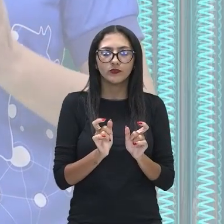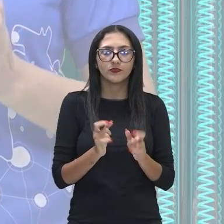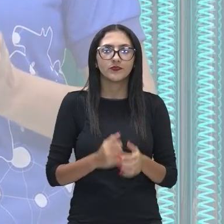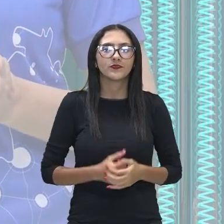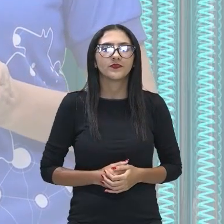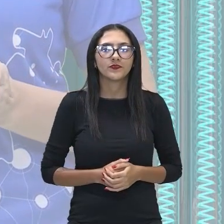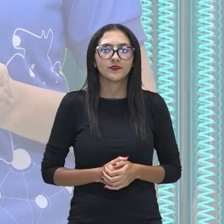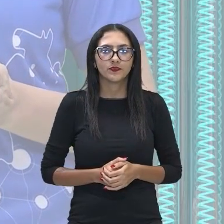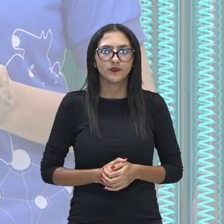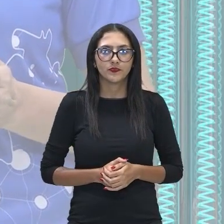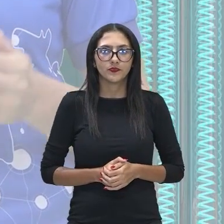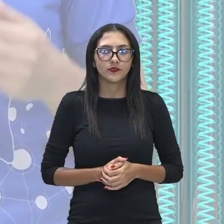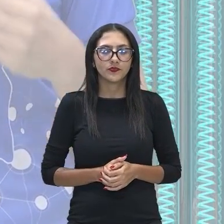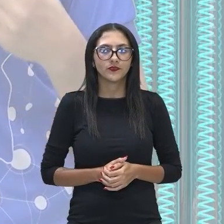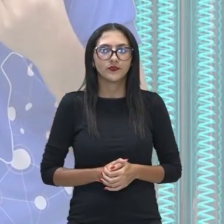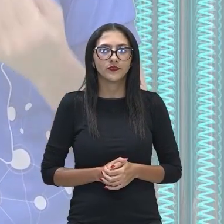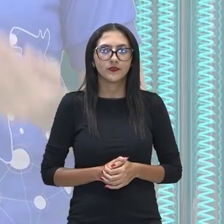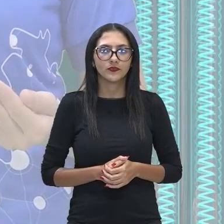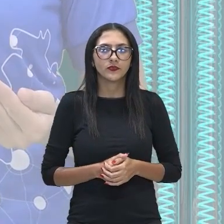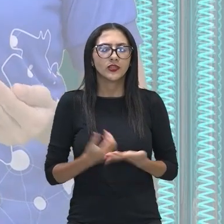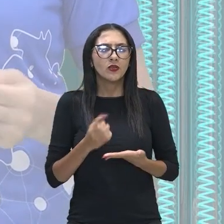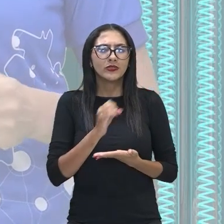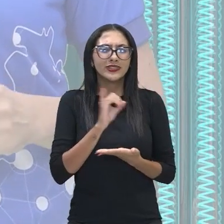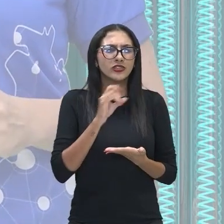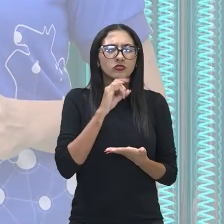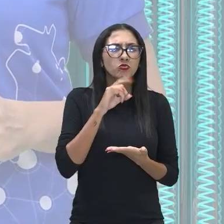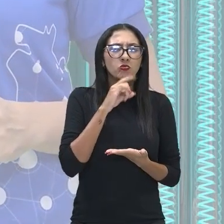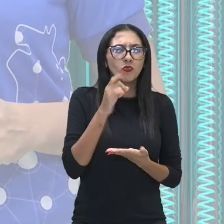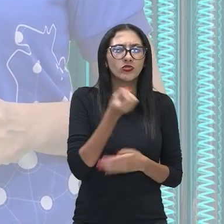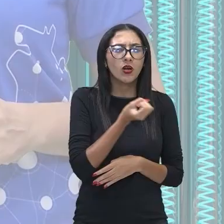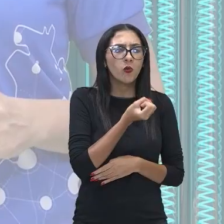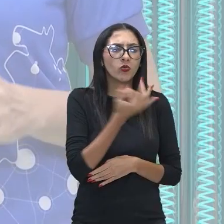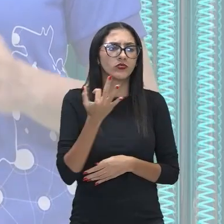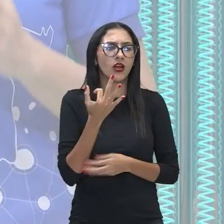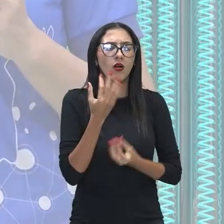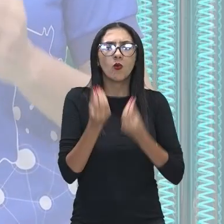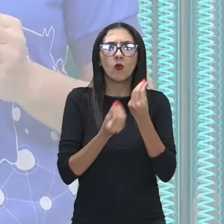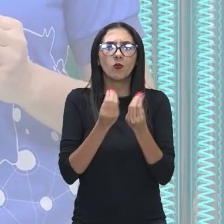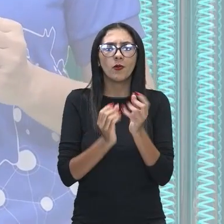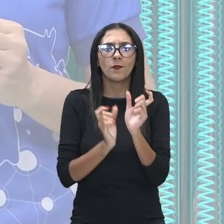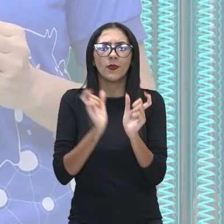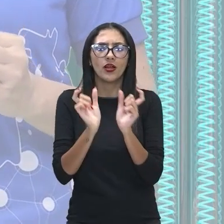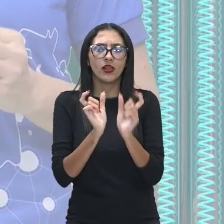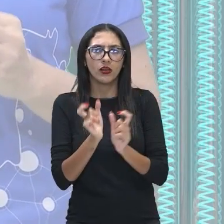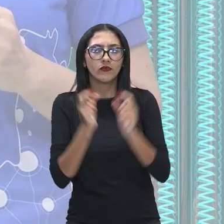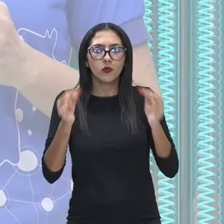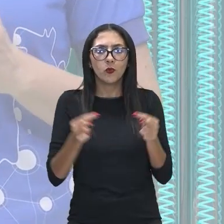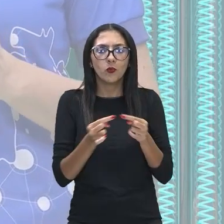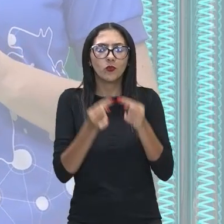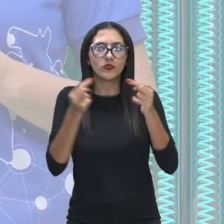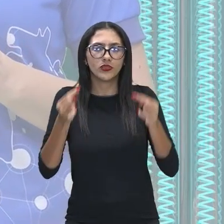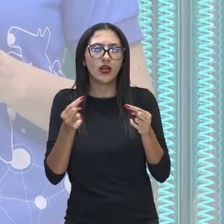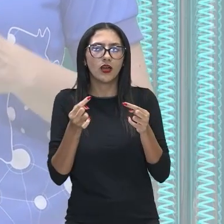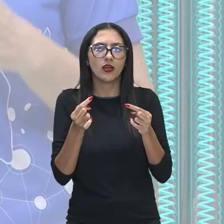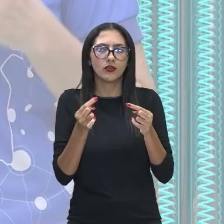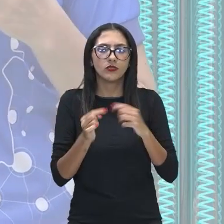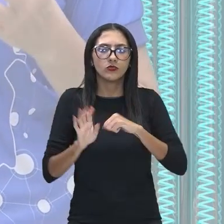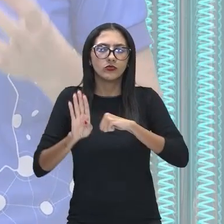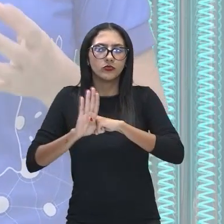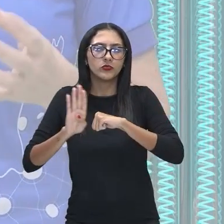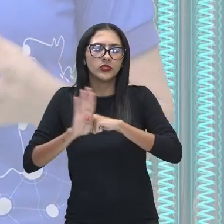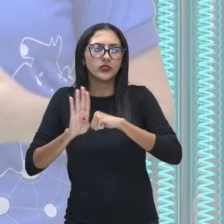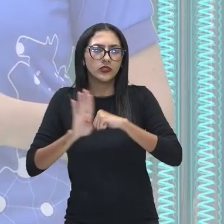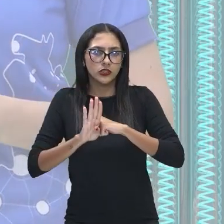não conta, né, como que a gente vai fazer? Nós vamos utilizar algumas palavras e expressões que a